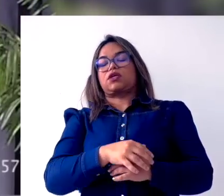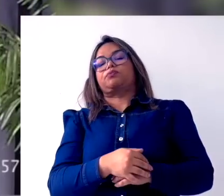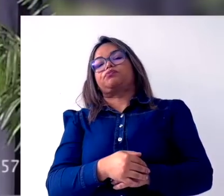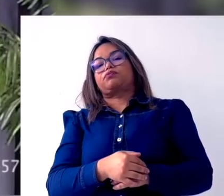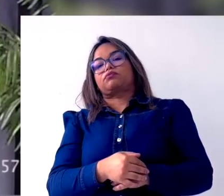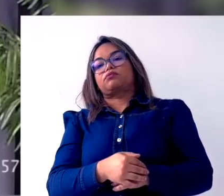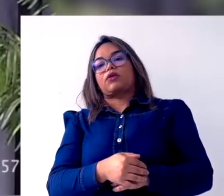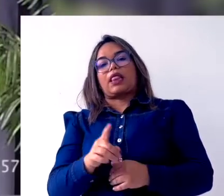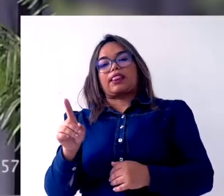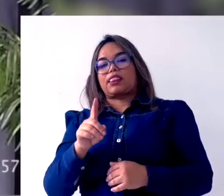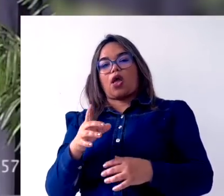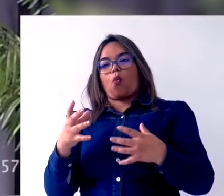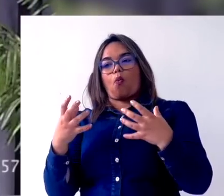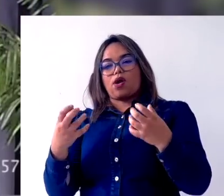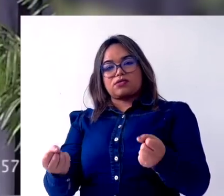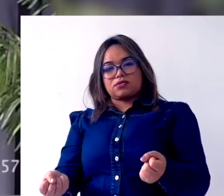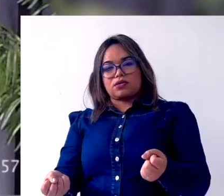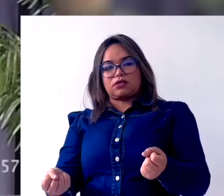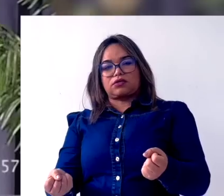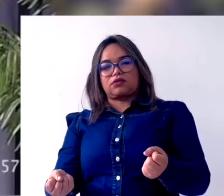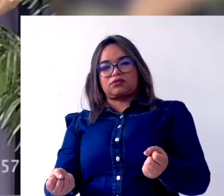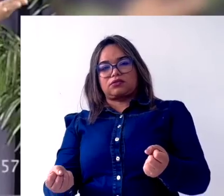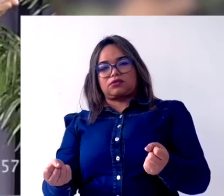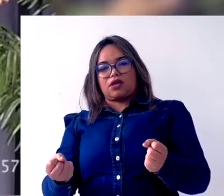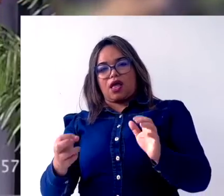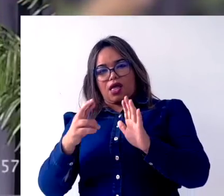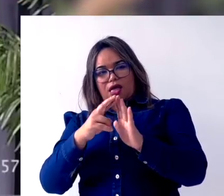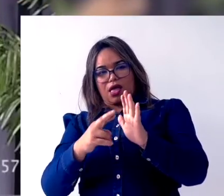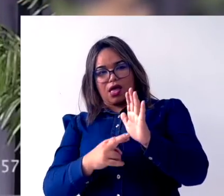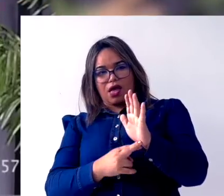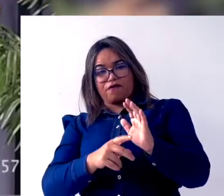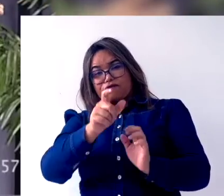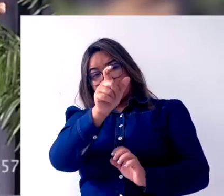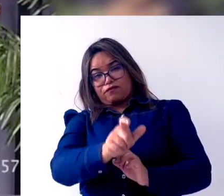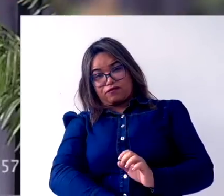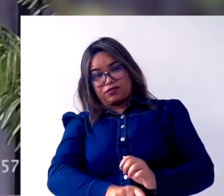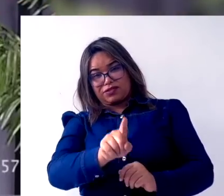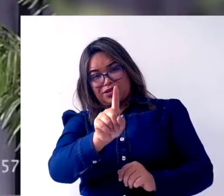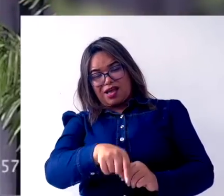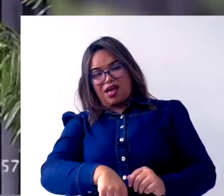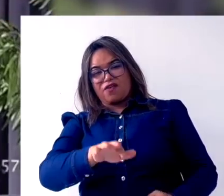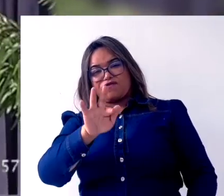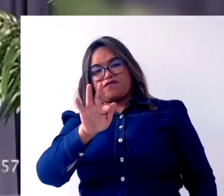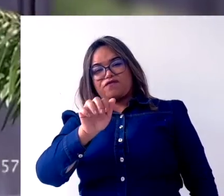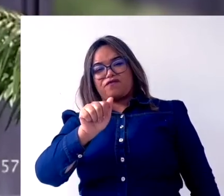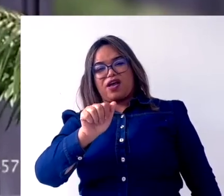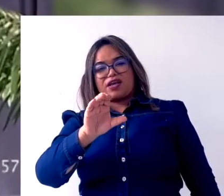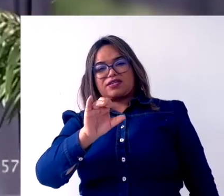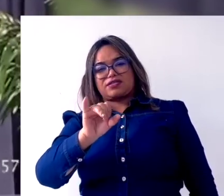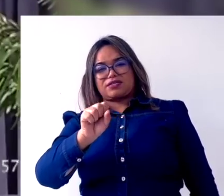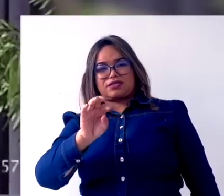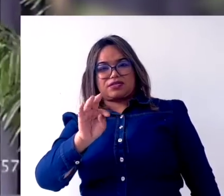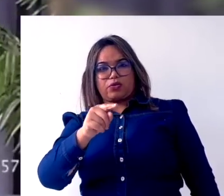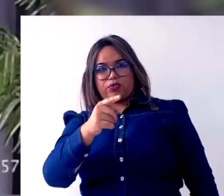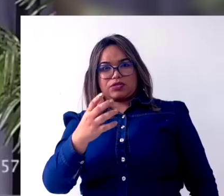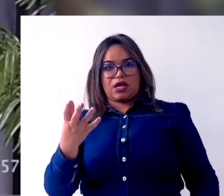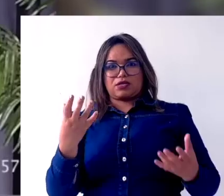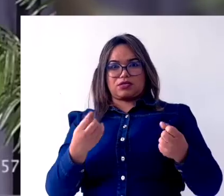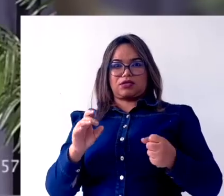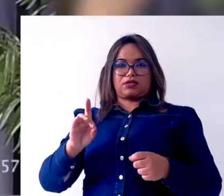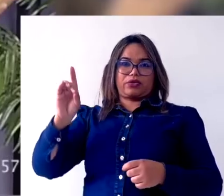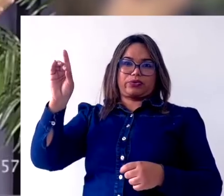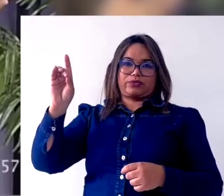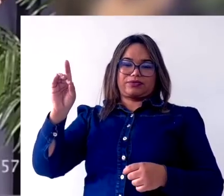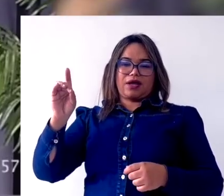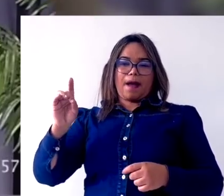por princípio, um fascista. Porque você está aceitando um regime totalitário, você está aceitando a Deus, mas eles estão aceitando um outro tipo